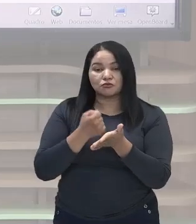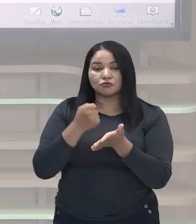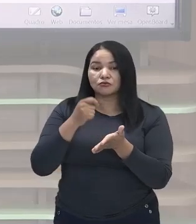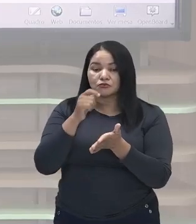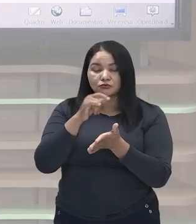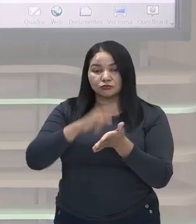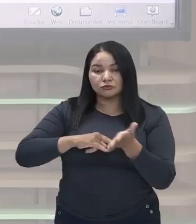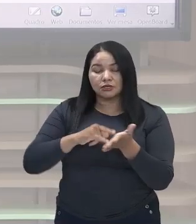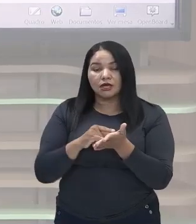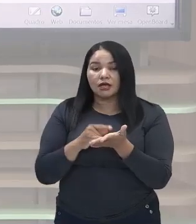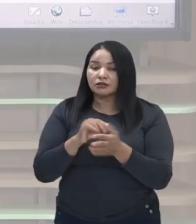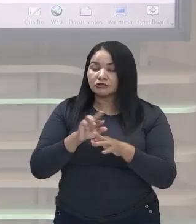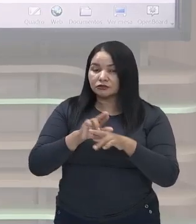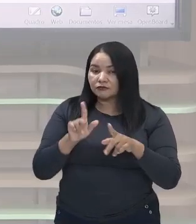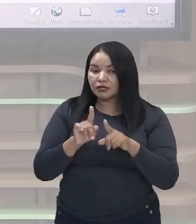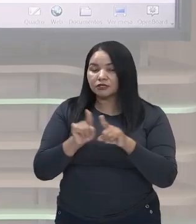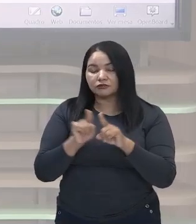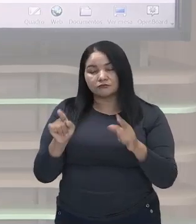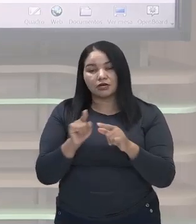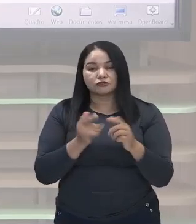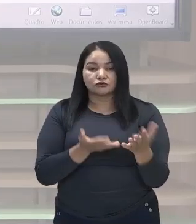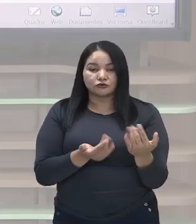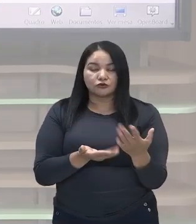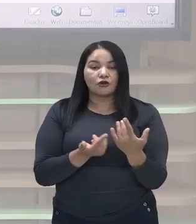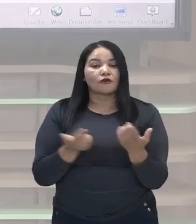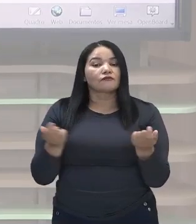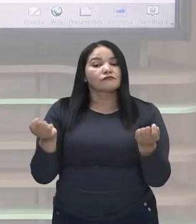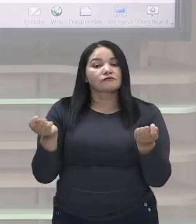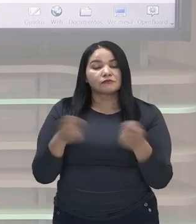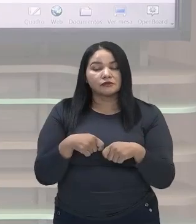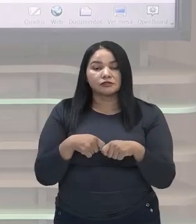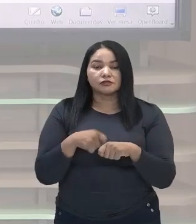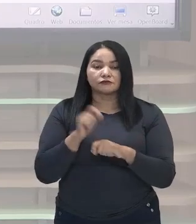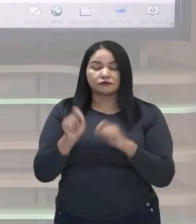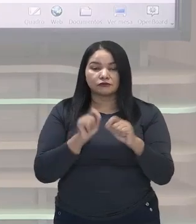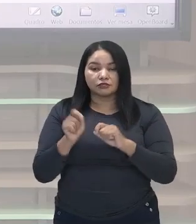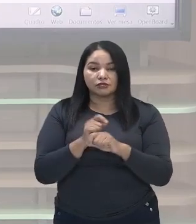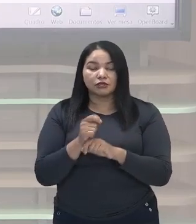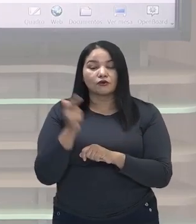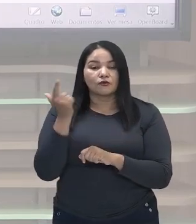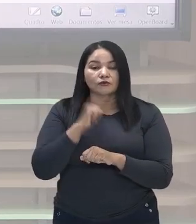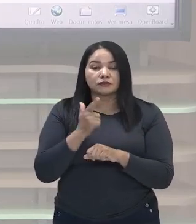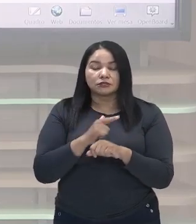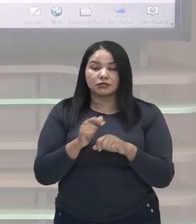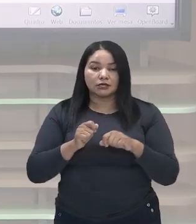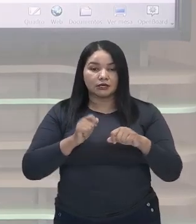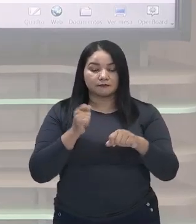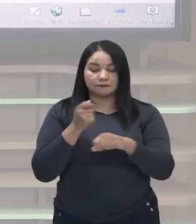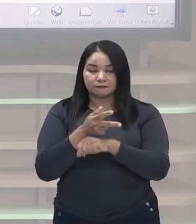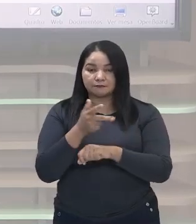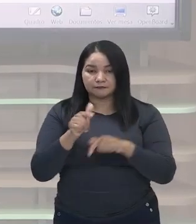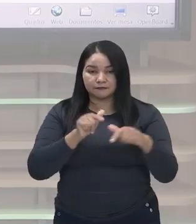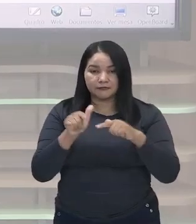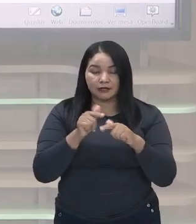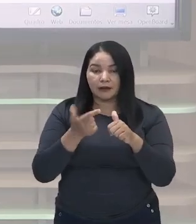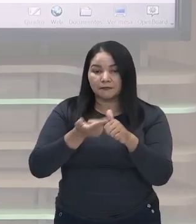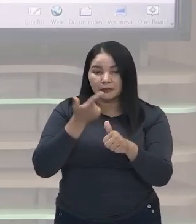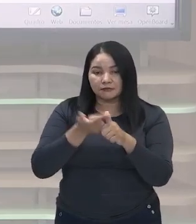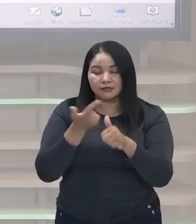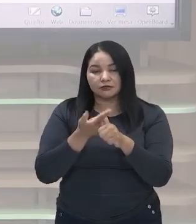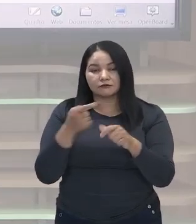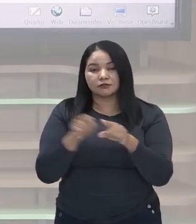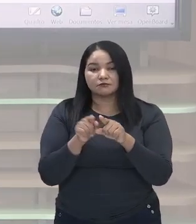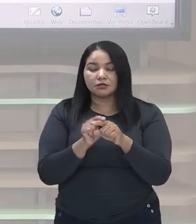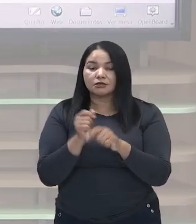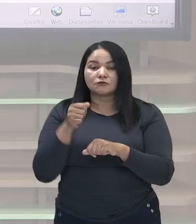aprendiz, ele tem a oportunidade, a partir desse emprego, desse primeiro emprego, de ser inserido